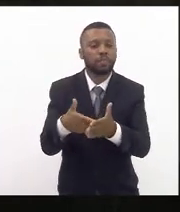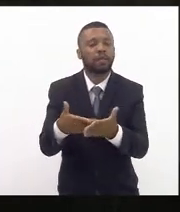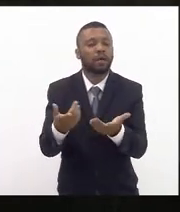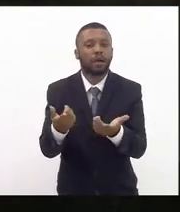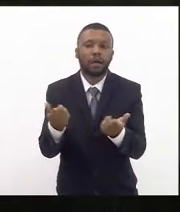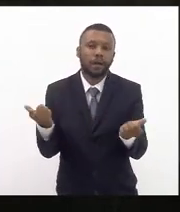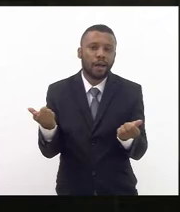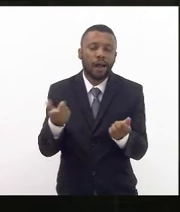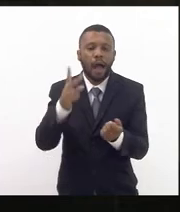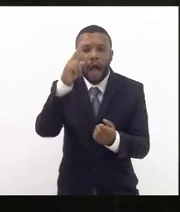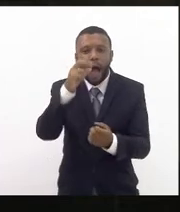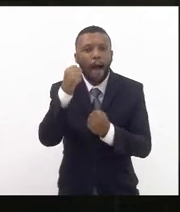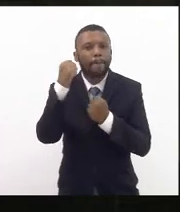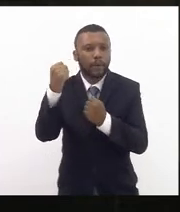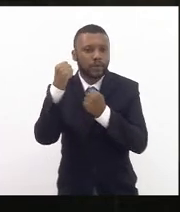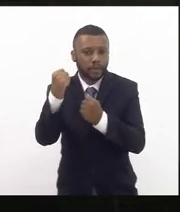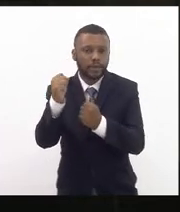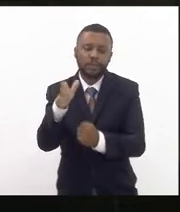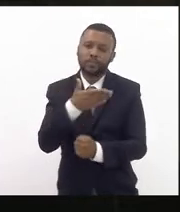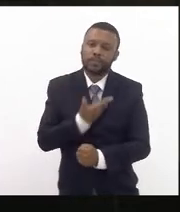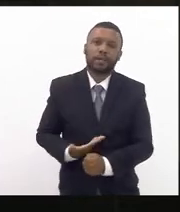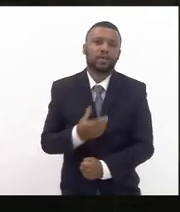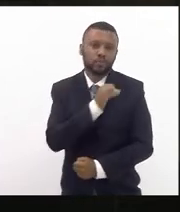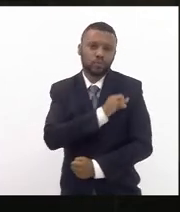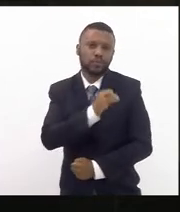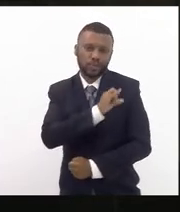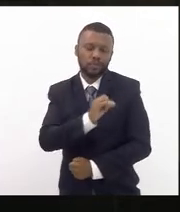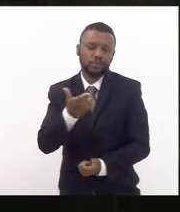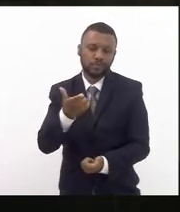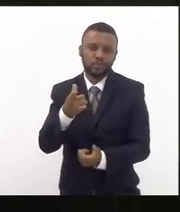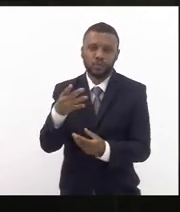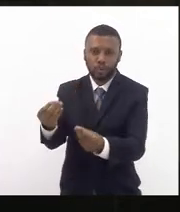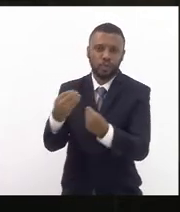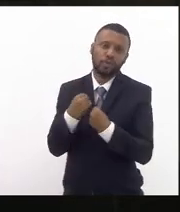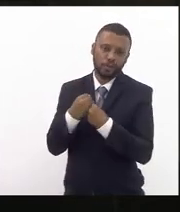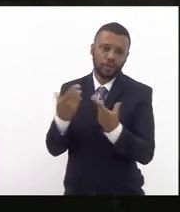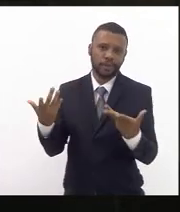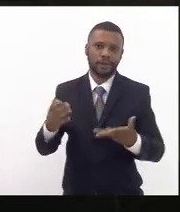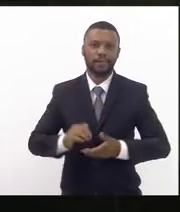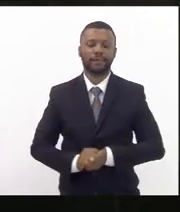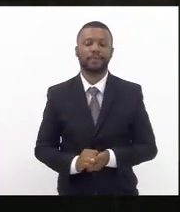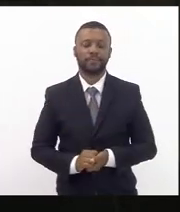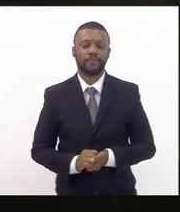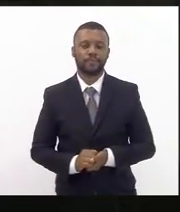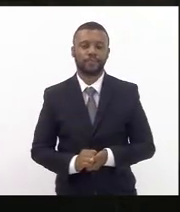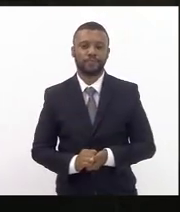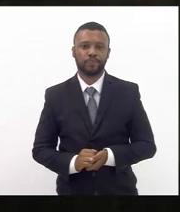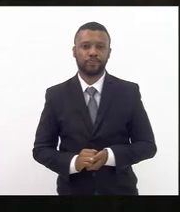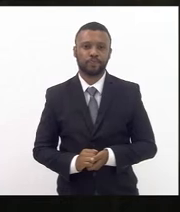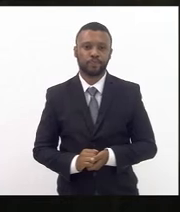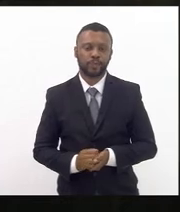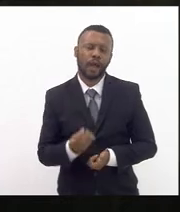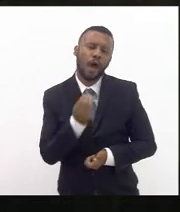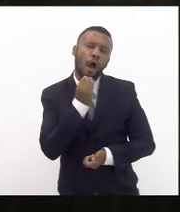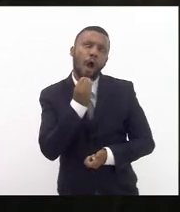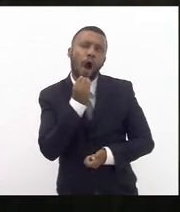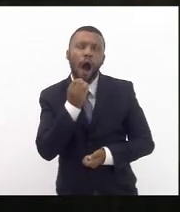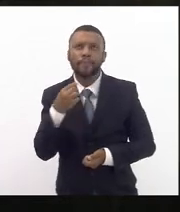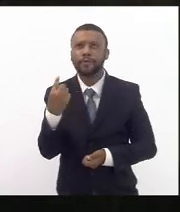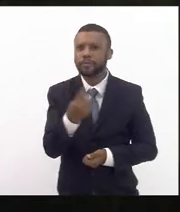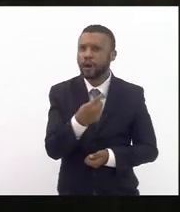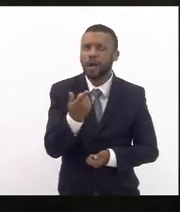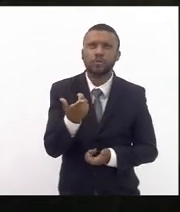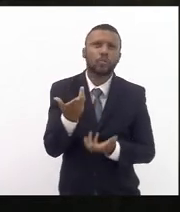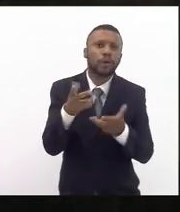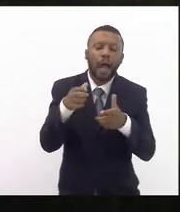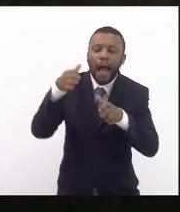a potencialidade que o Estado do Rio de Janeiro nos oferece. É óbvio aqui que não vamos analisar